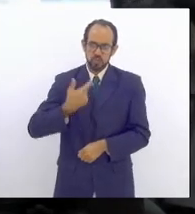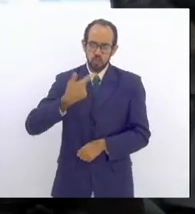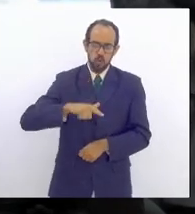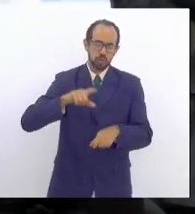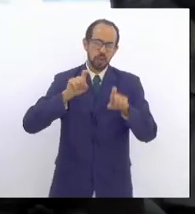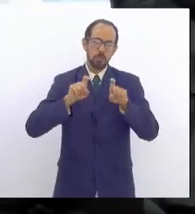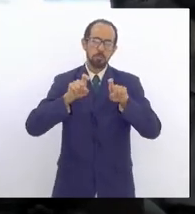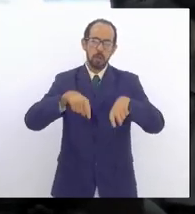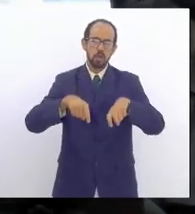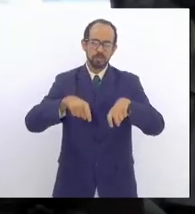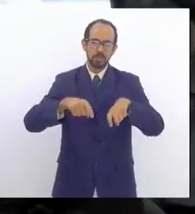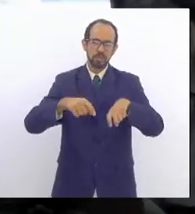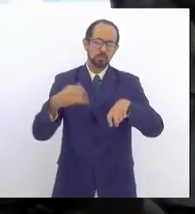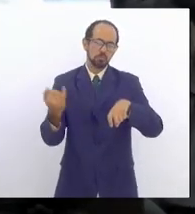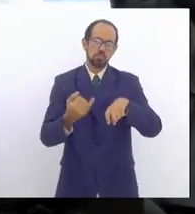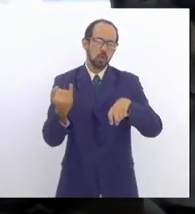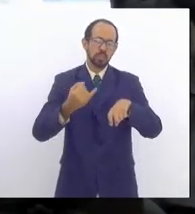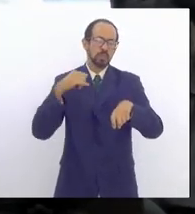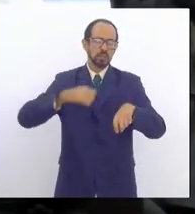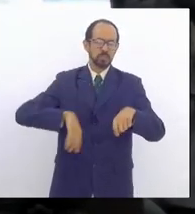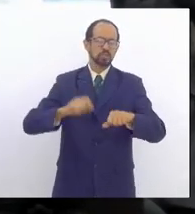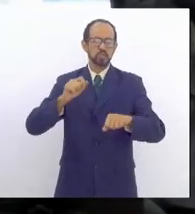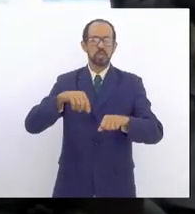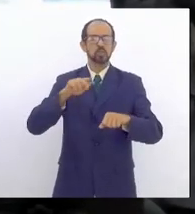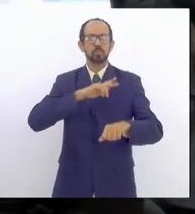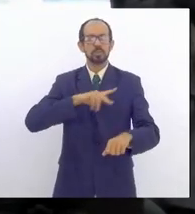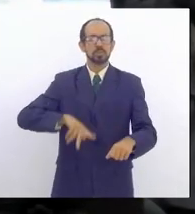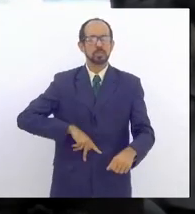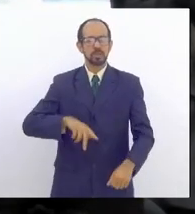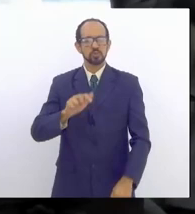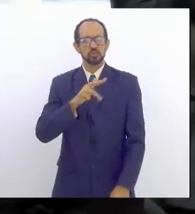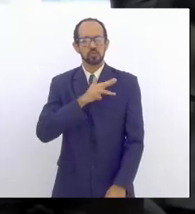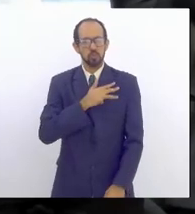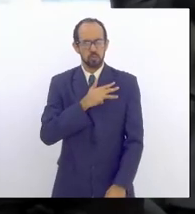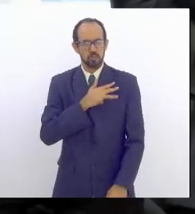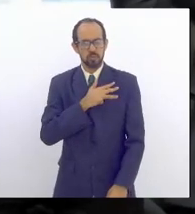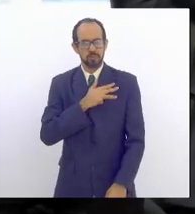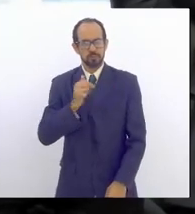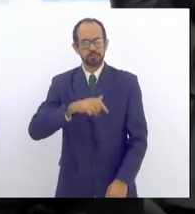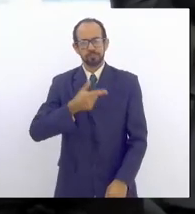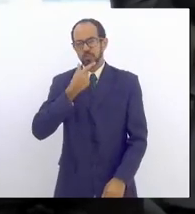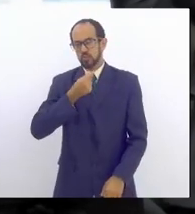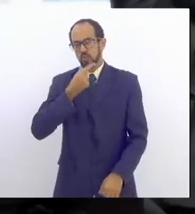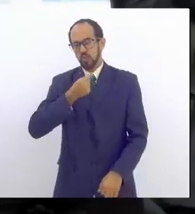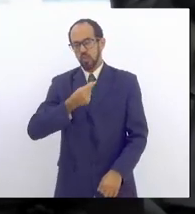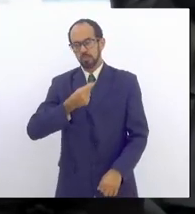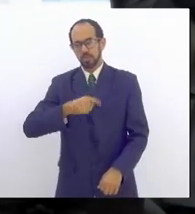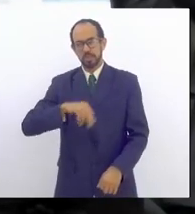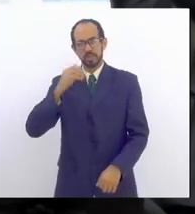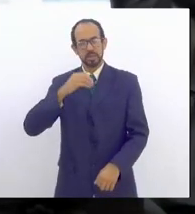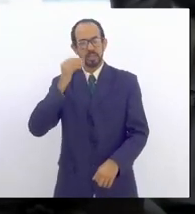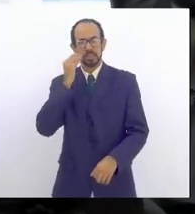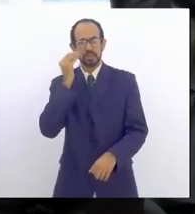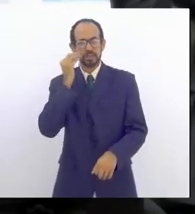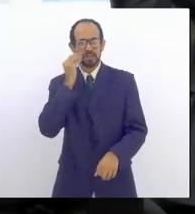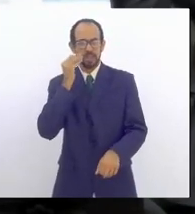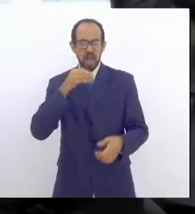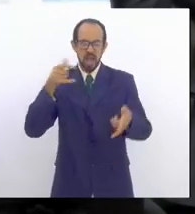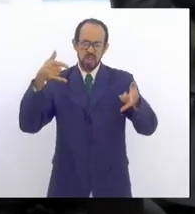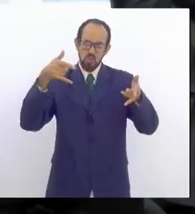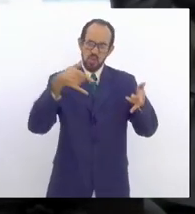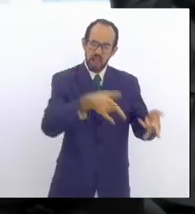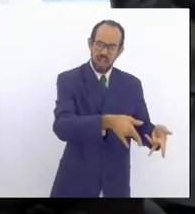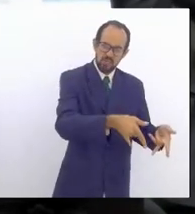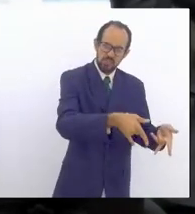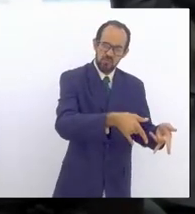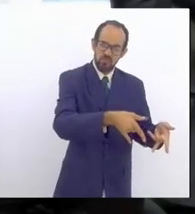histórica, a do presidente Luiz Inácio Lula da Silva, um homem que tentaram enterrar vivo nas masmorras de